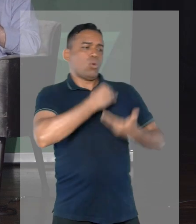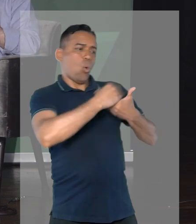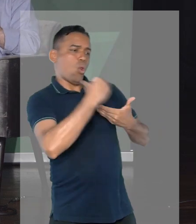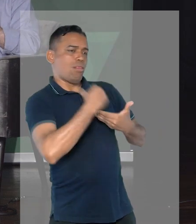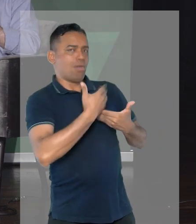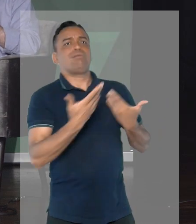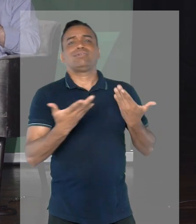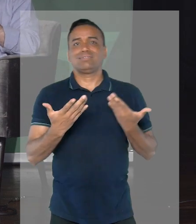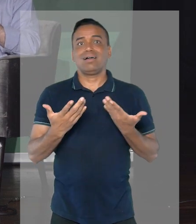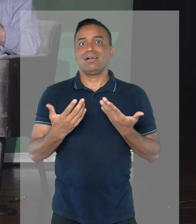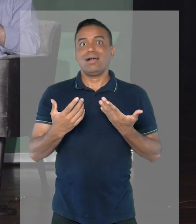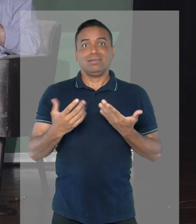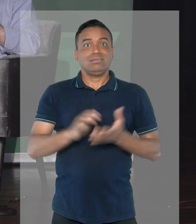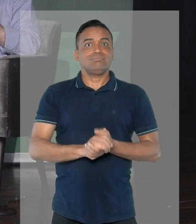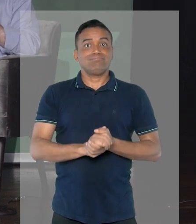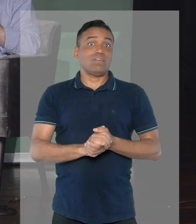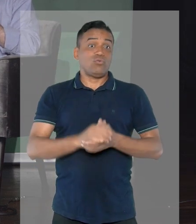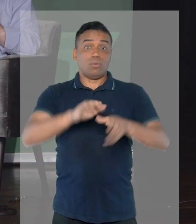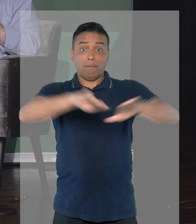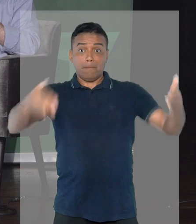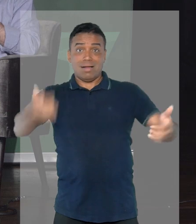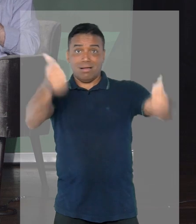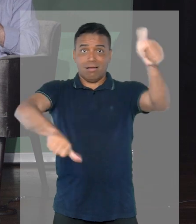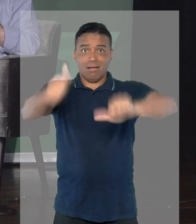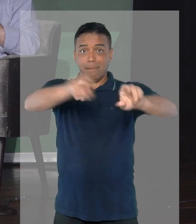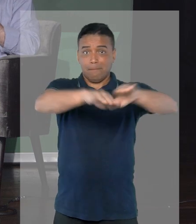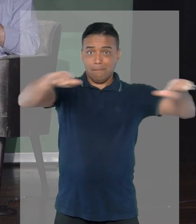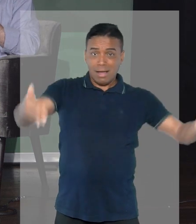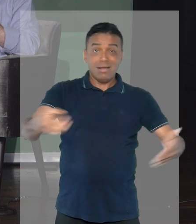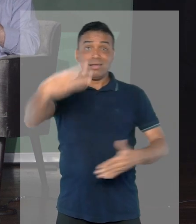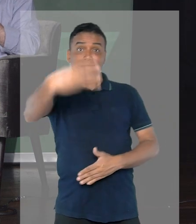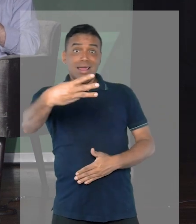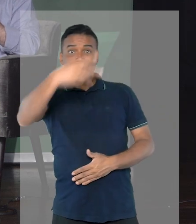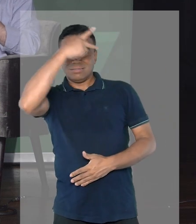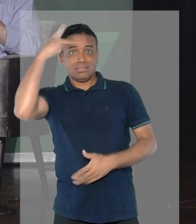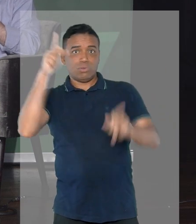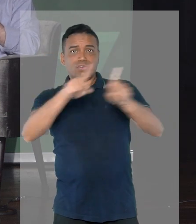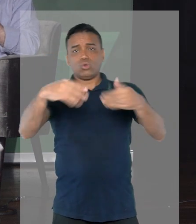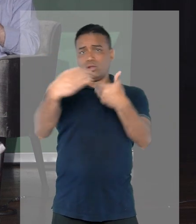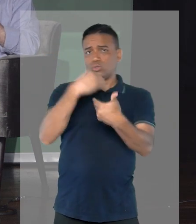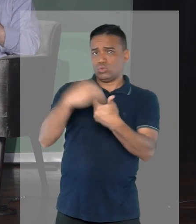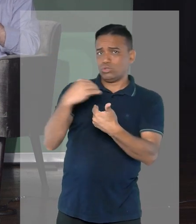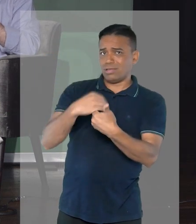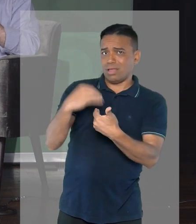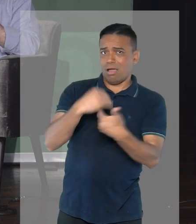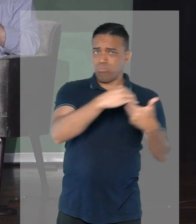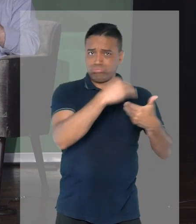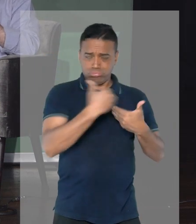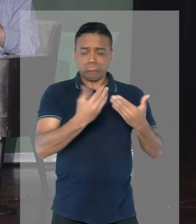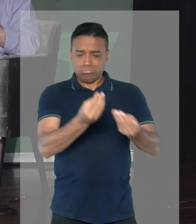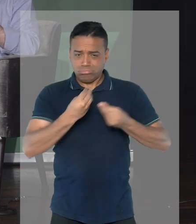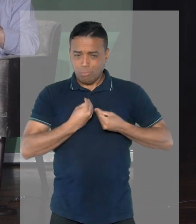e aí eu concorri à banca, aí você tem lá na banca 3 professores que leem e dão sugestão, né? Aí a